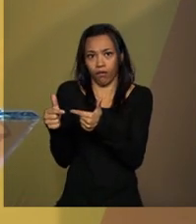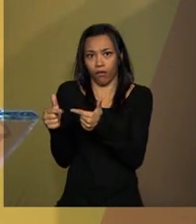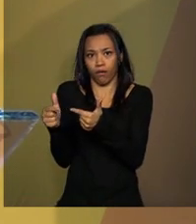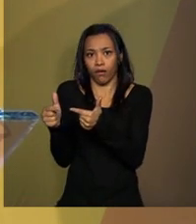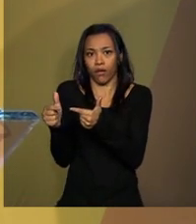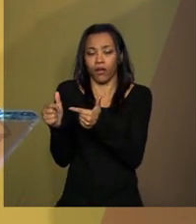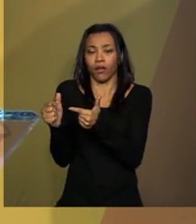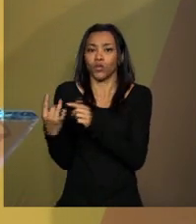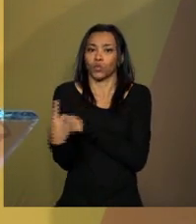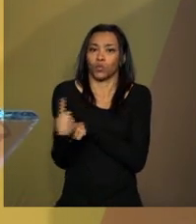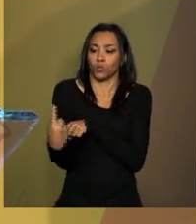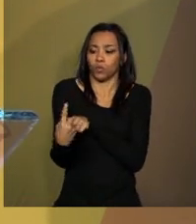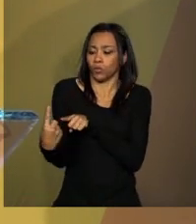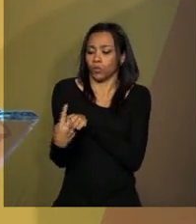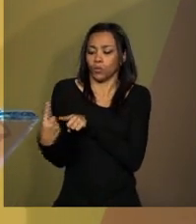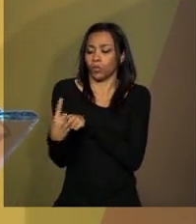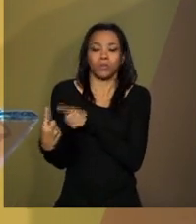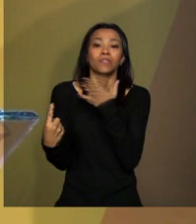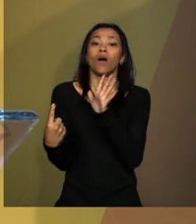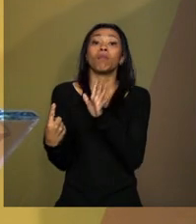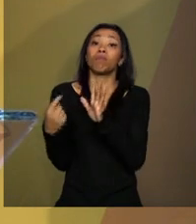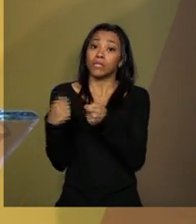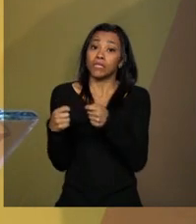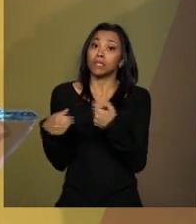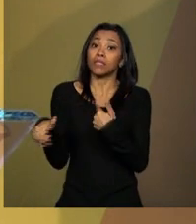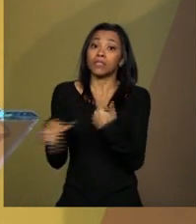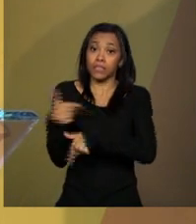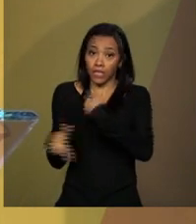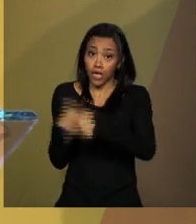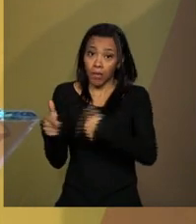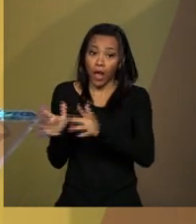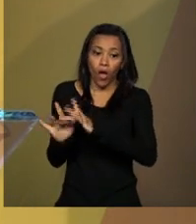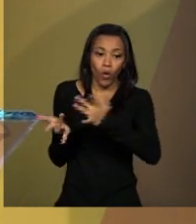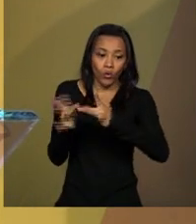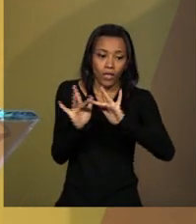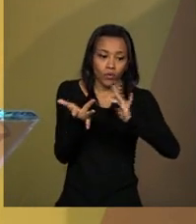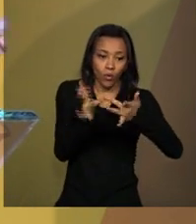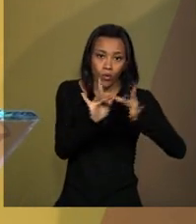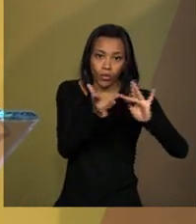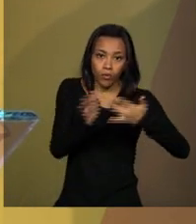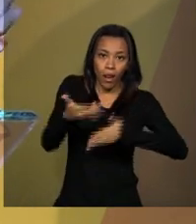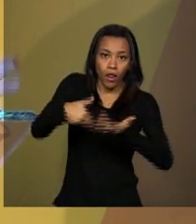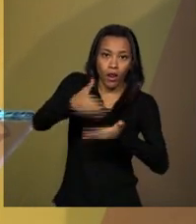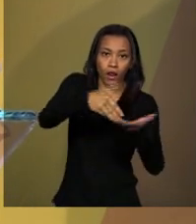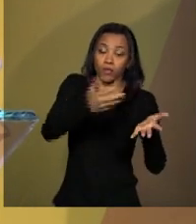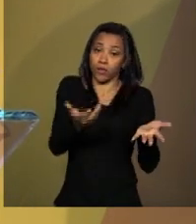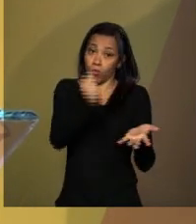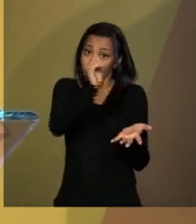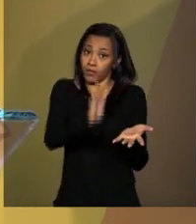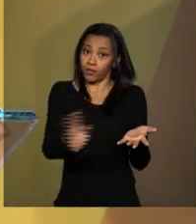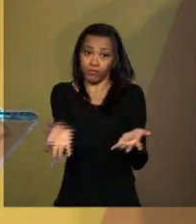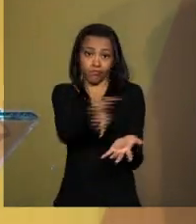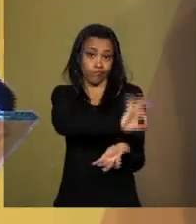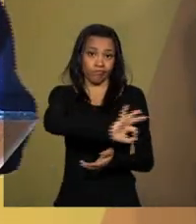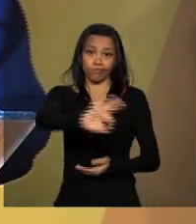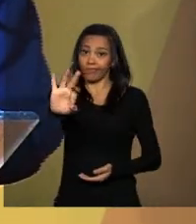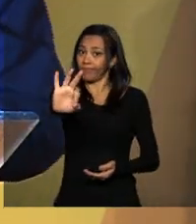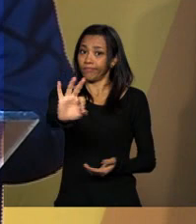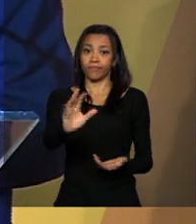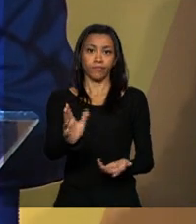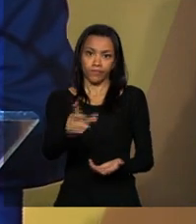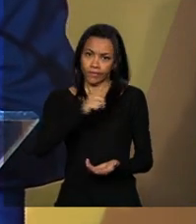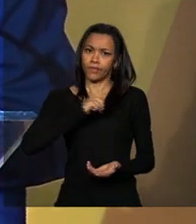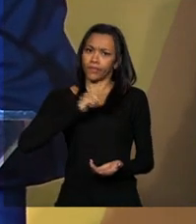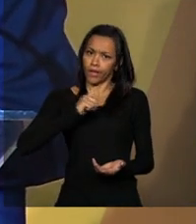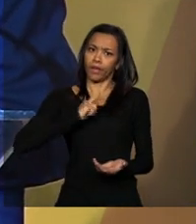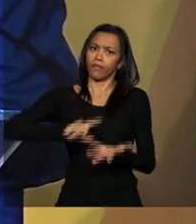integral Então esce essas caixinhas e nesse sentido o Brasil é privilegiado já que oferecemos muitos bons